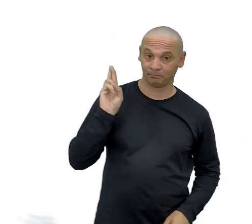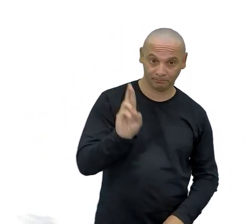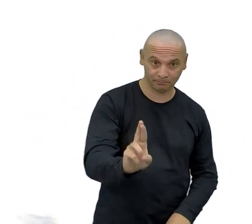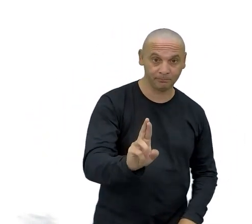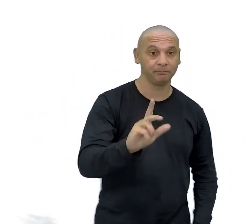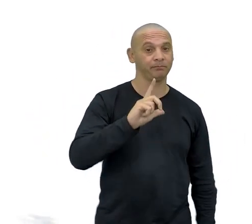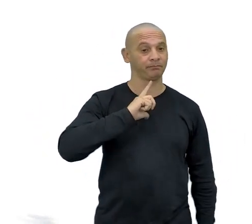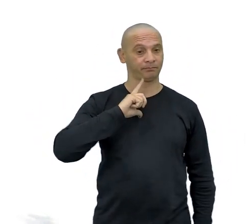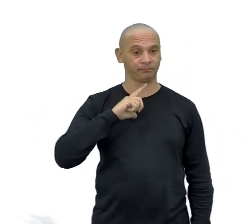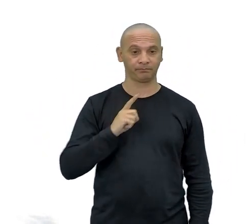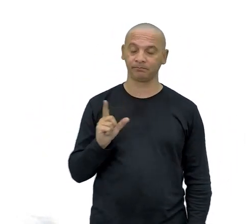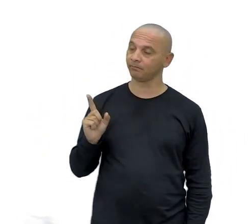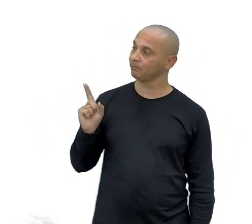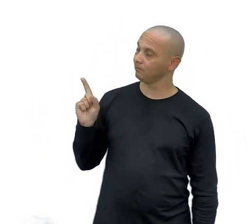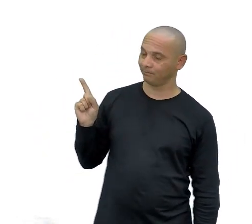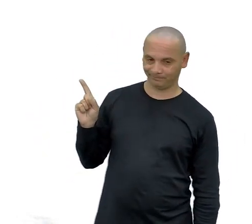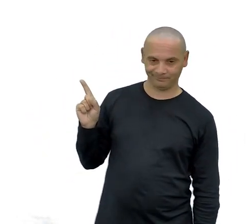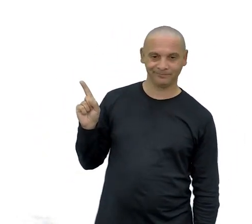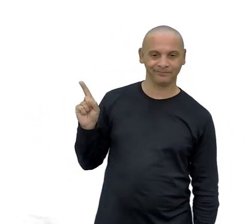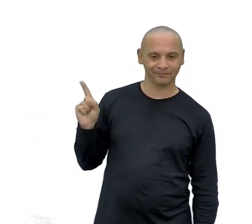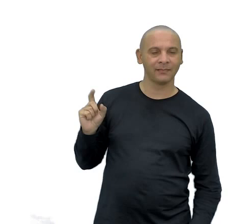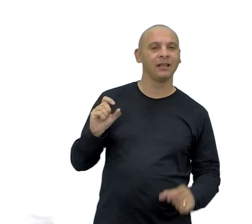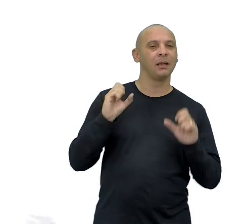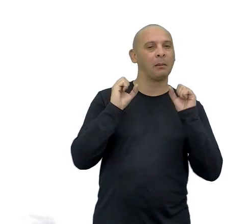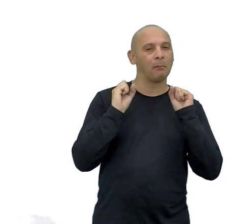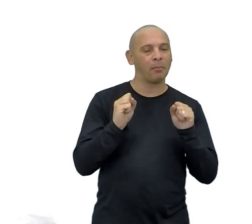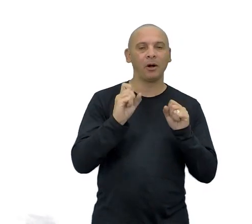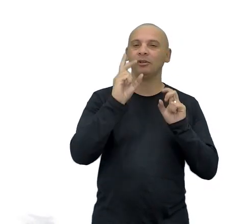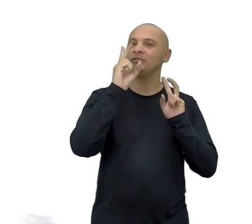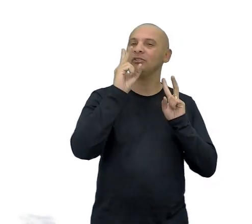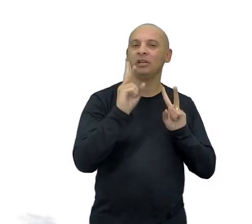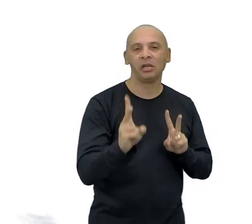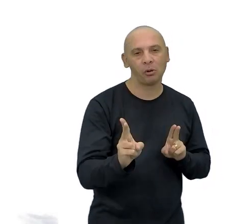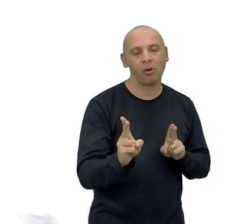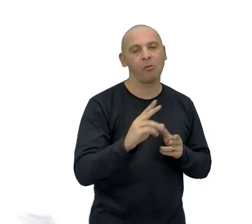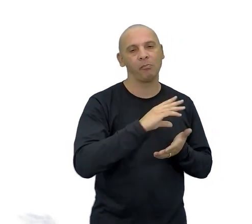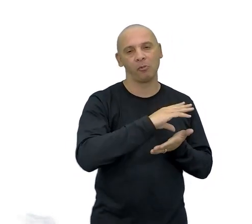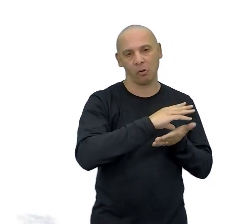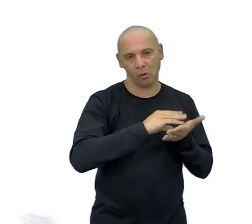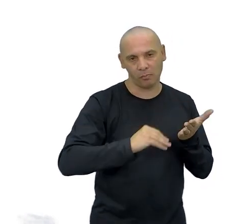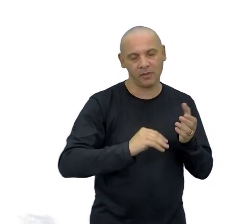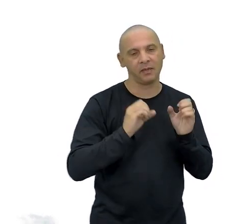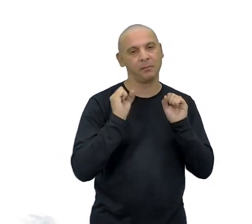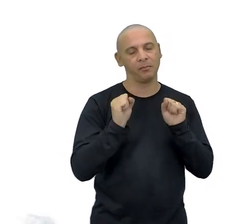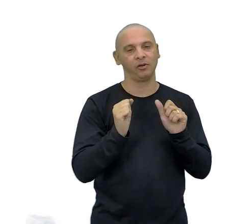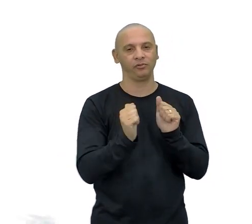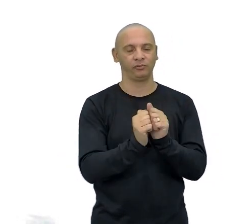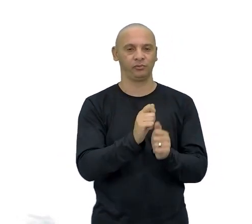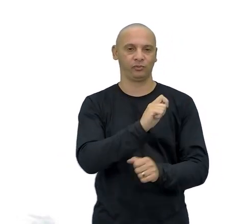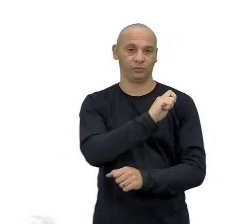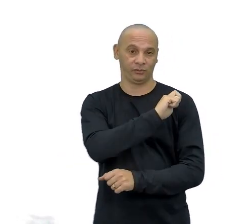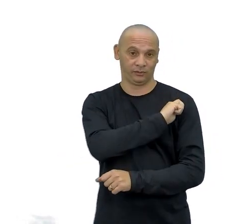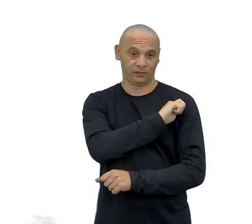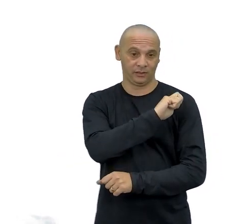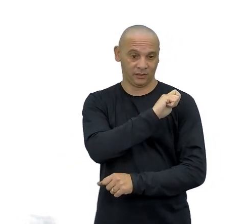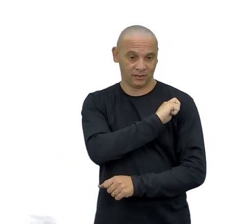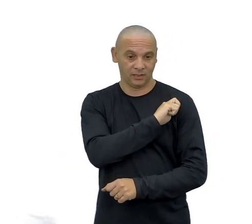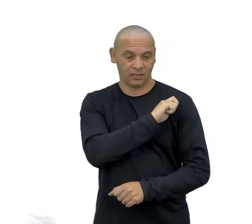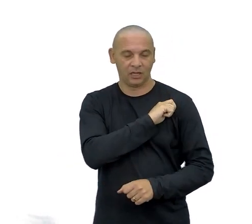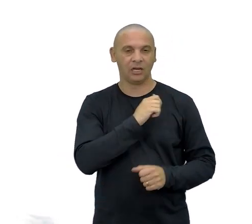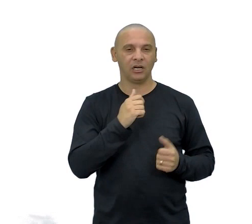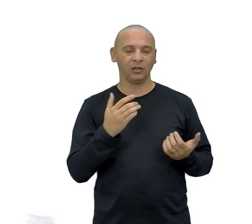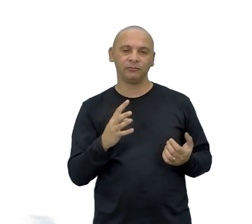essa leitura. Vocês podem fazer a mesma proposta de leitura junto com esses alunos. As